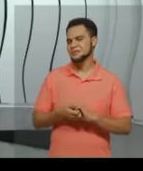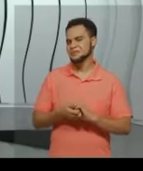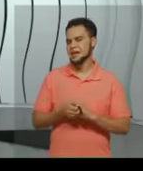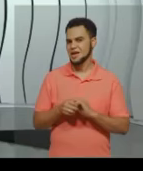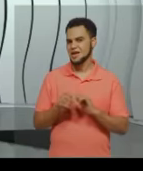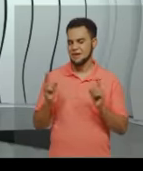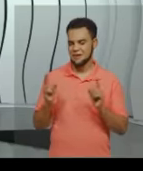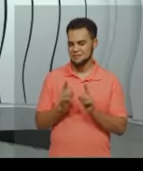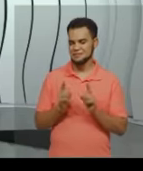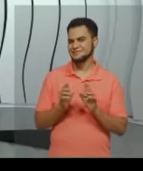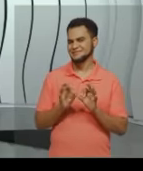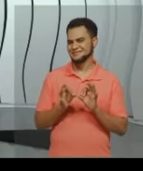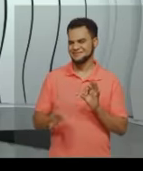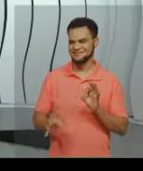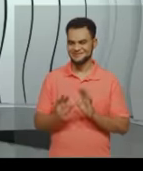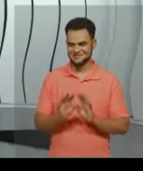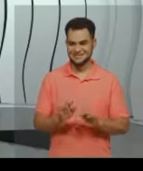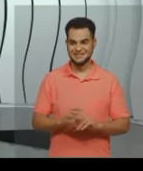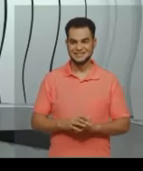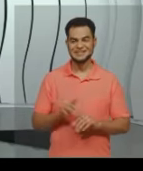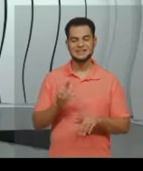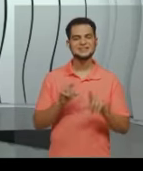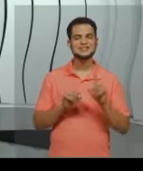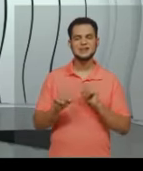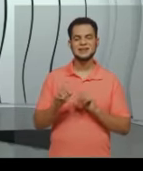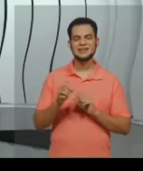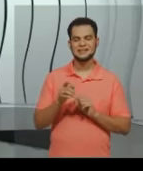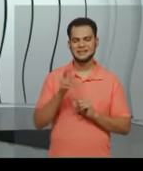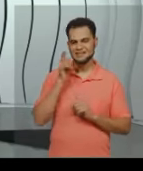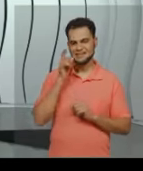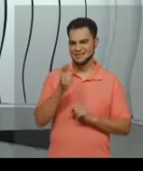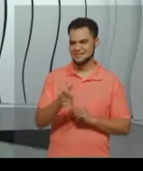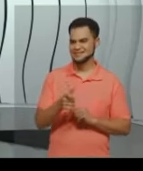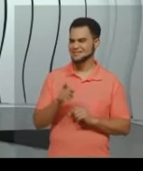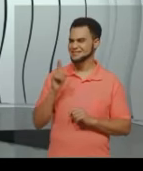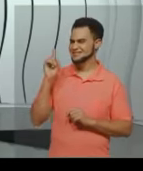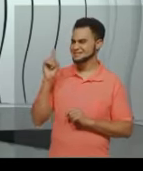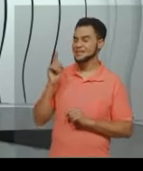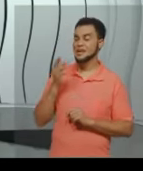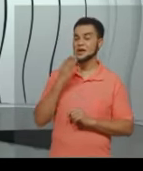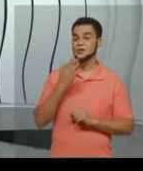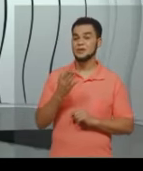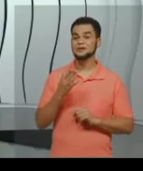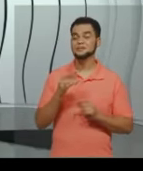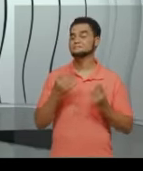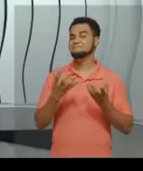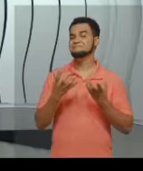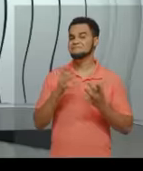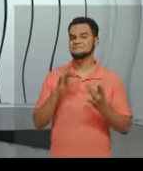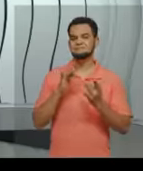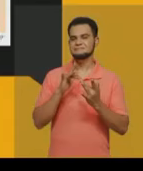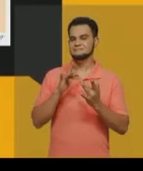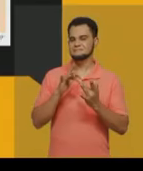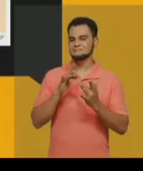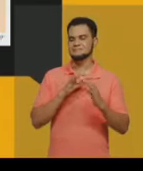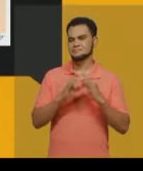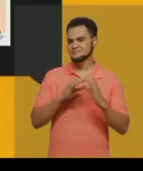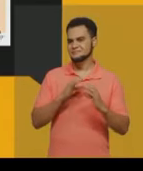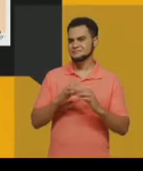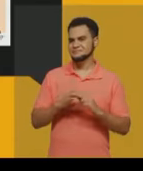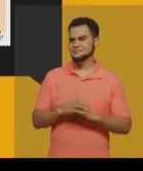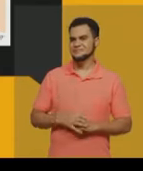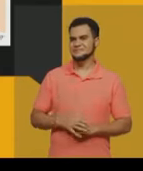pequeno. Mas aí vocês escolhem, são interessantes. Esse GIF é muito interessante. Qual que vocês querem comunicar? Evitar o